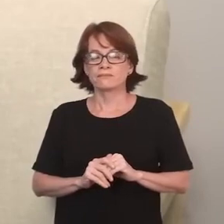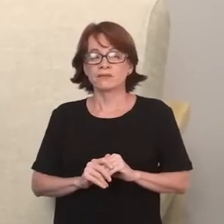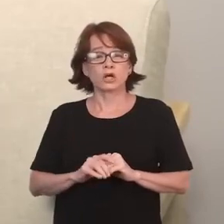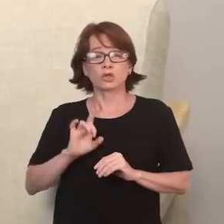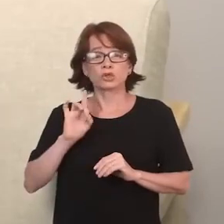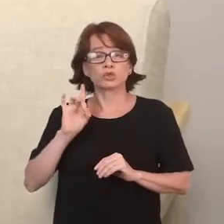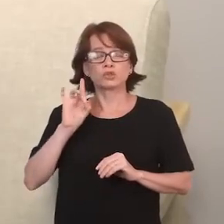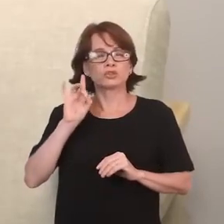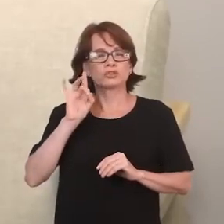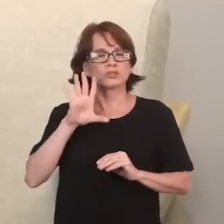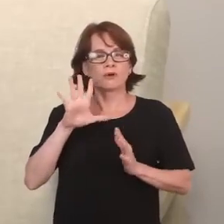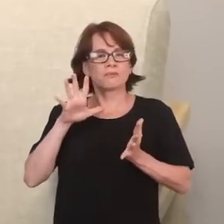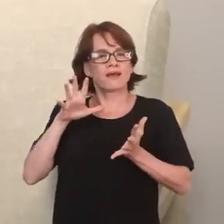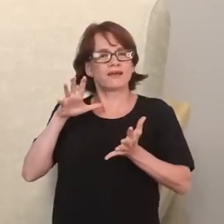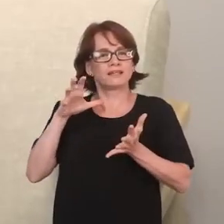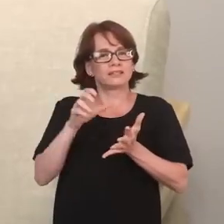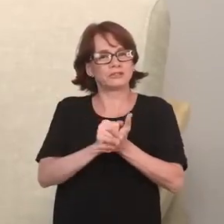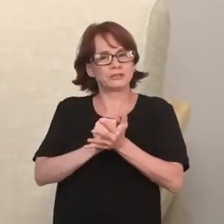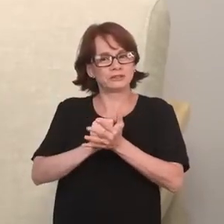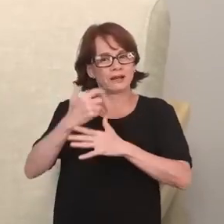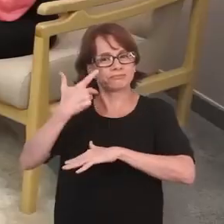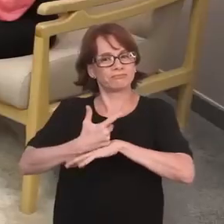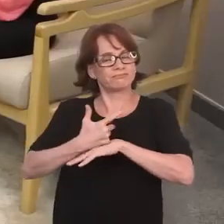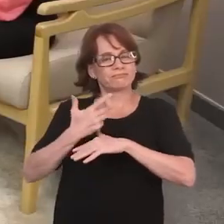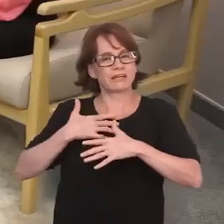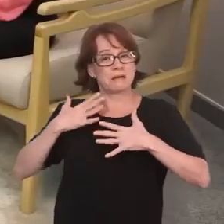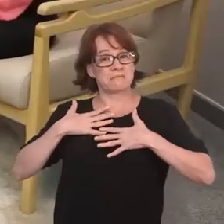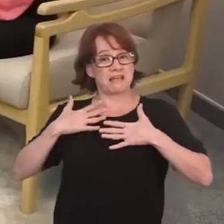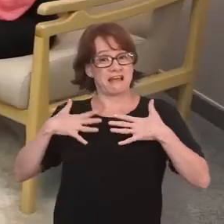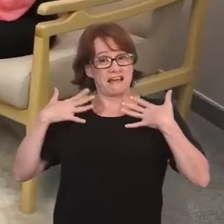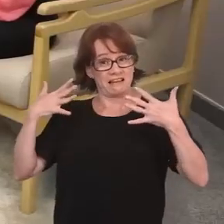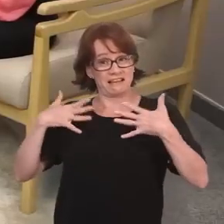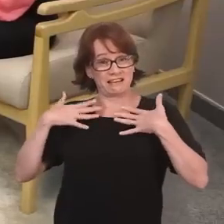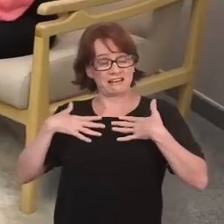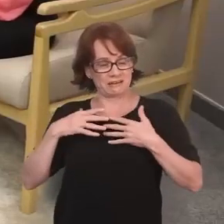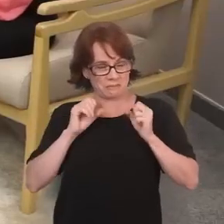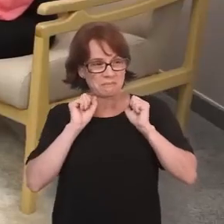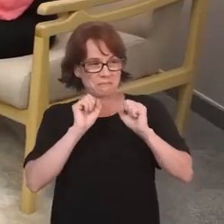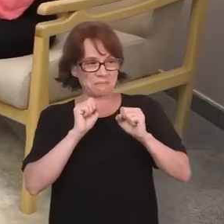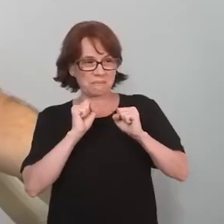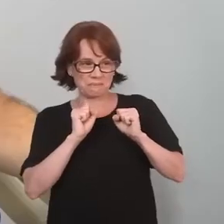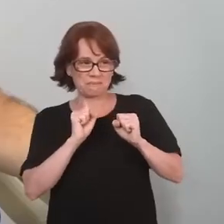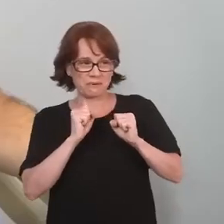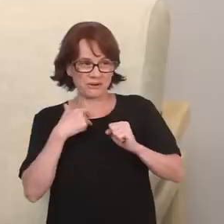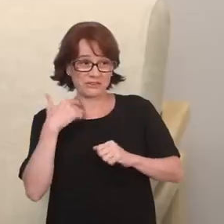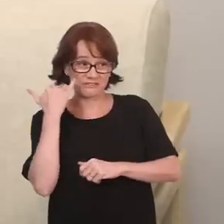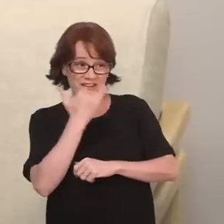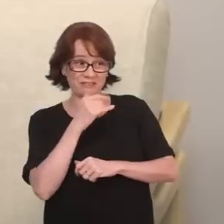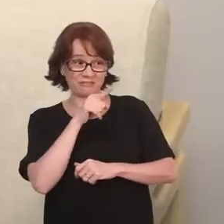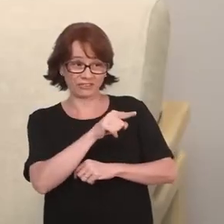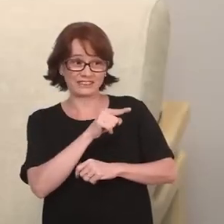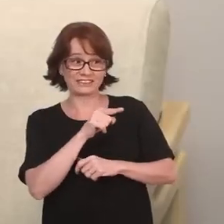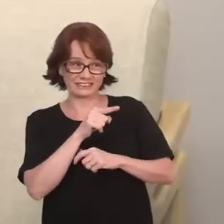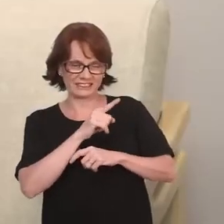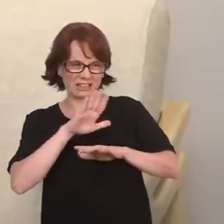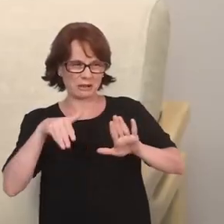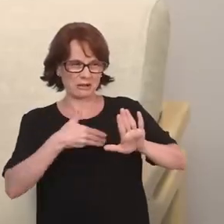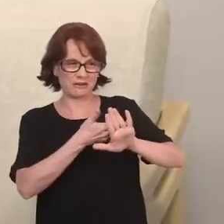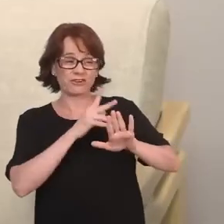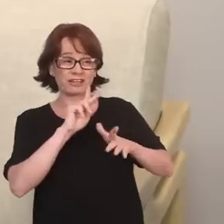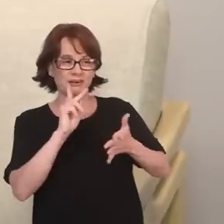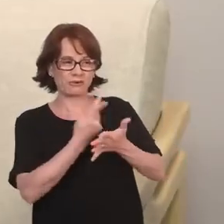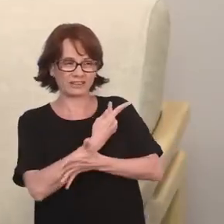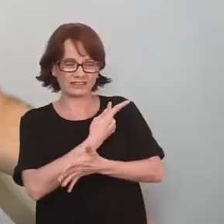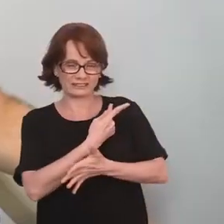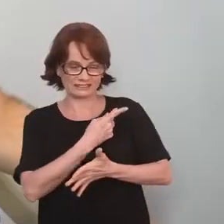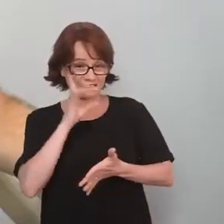para registrar a minha grande alegria por Posso contar um bastidor? Pode, né? Agora já foi, né? Gente, vou dizer que não.